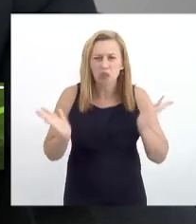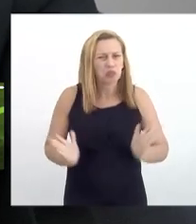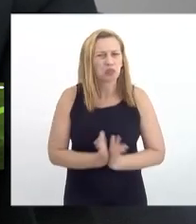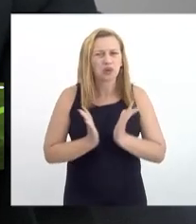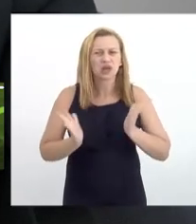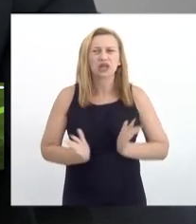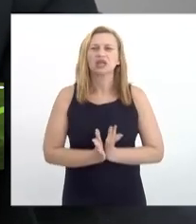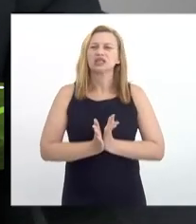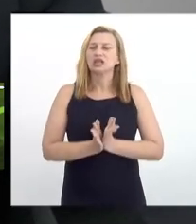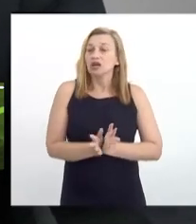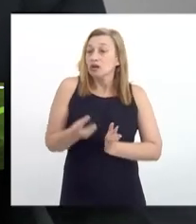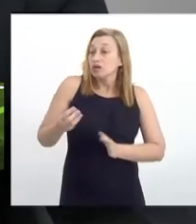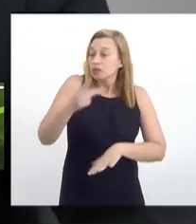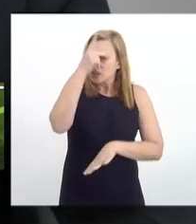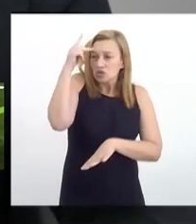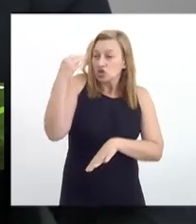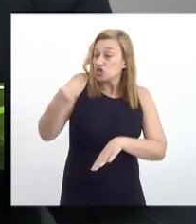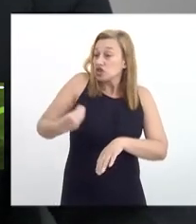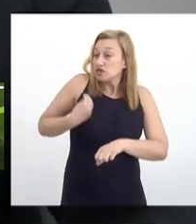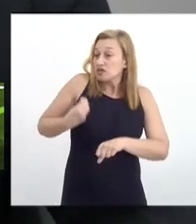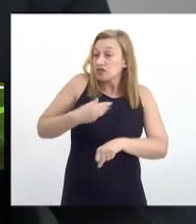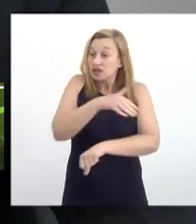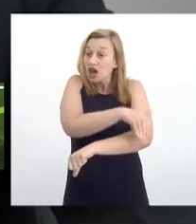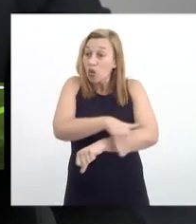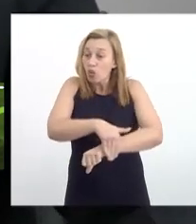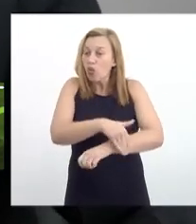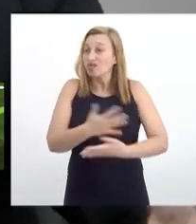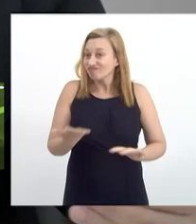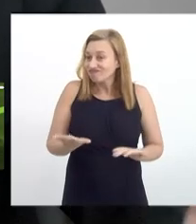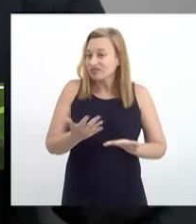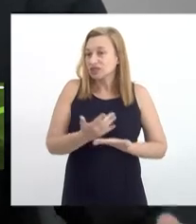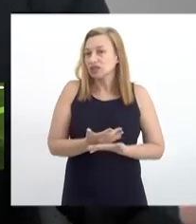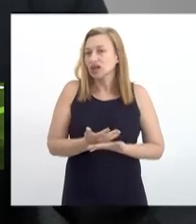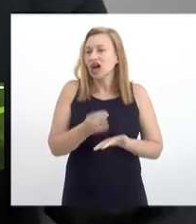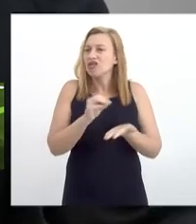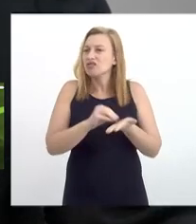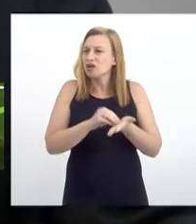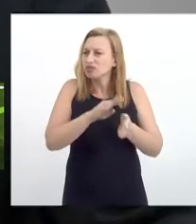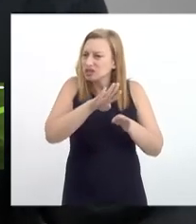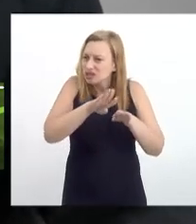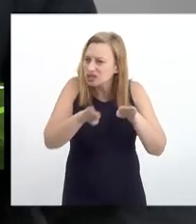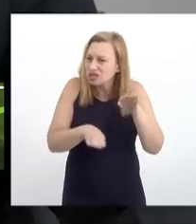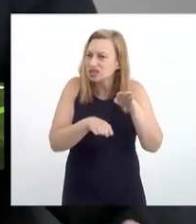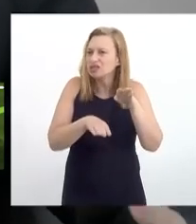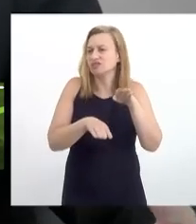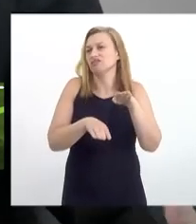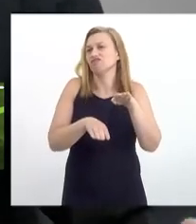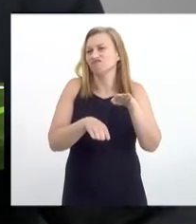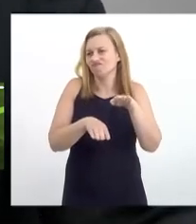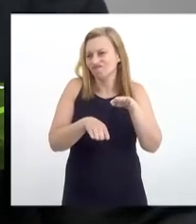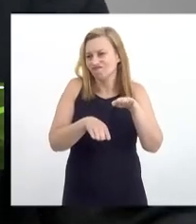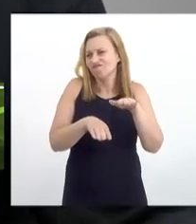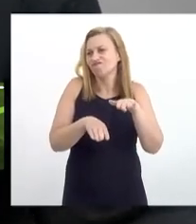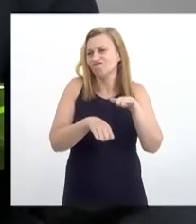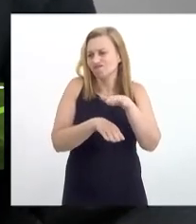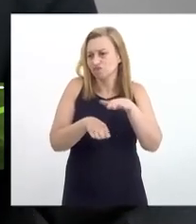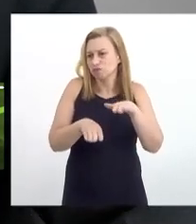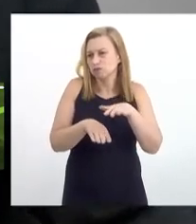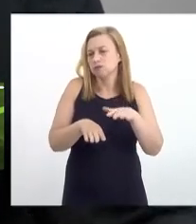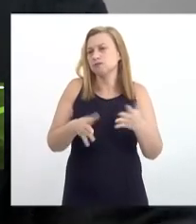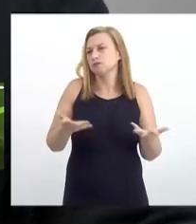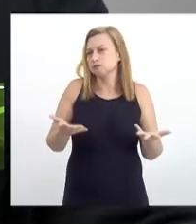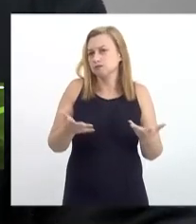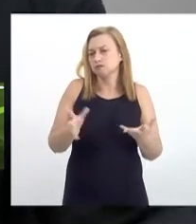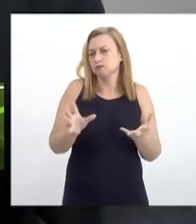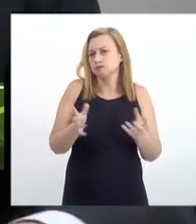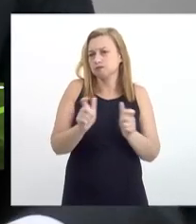população em situação de rua, o quadro de exclusão se agravou muito, o quadro de desigualdade se aprofundou muito, e a gente não vai resolver isso de hoje